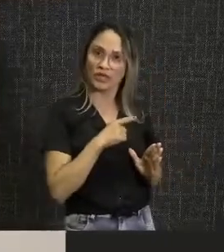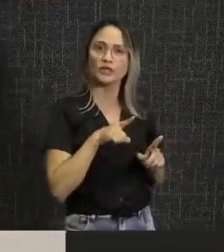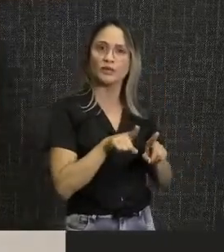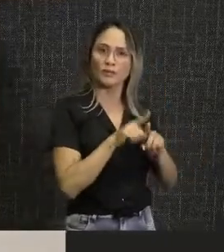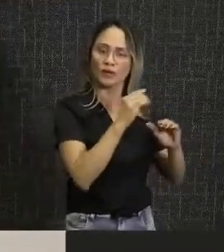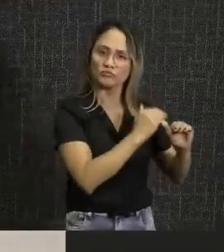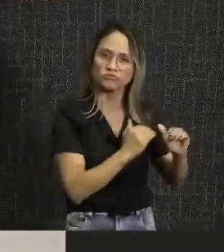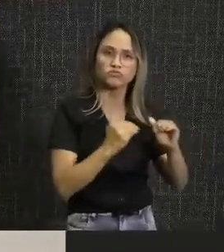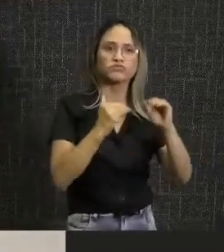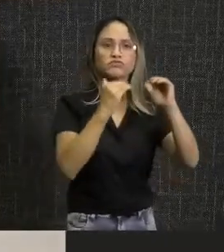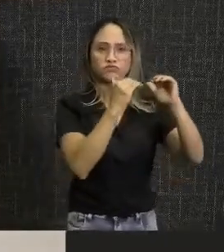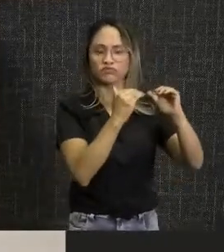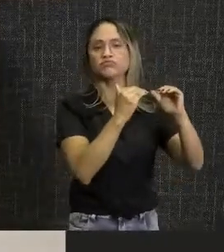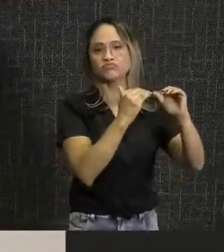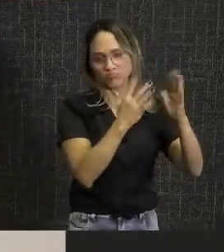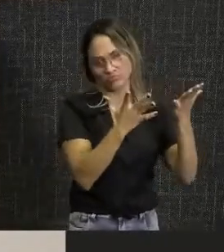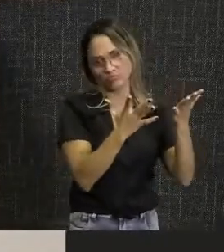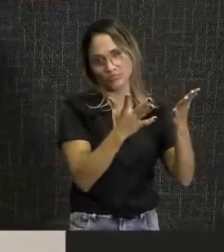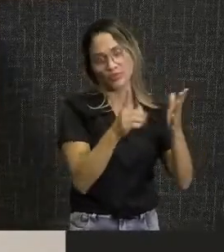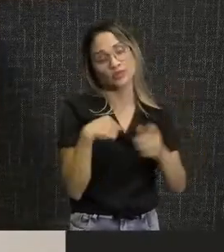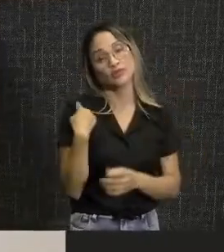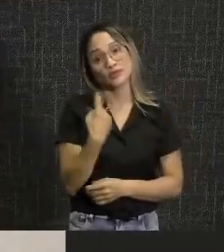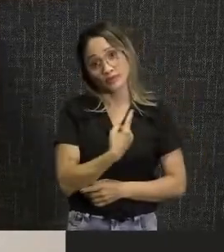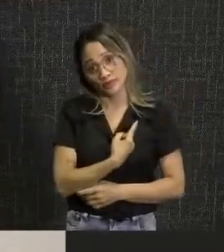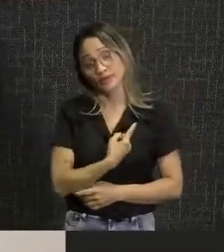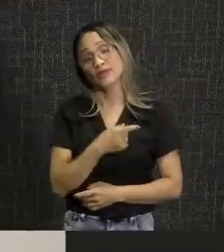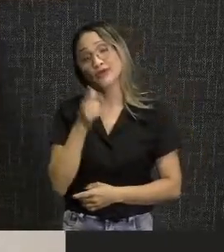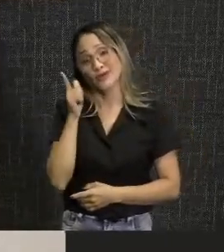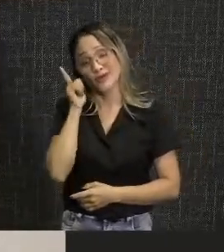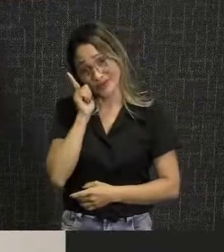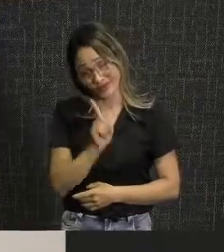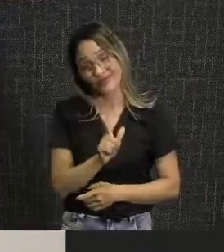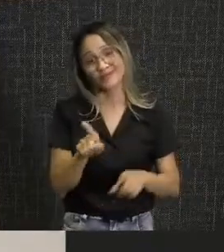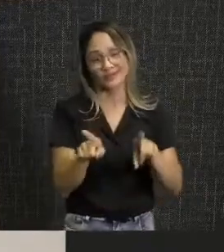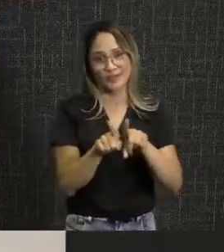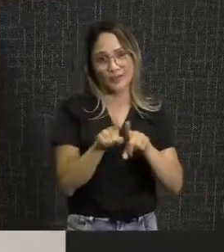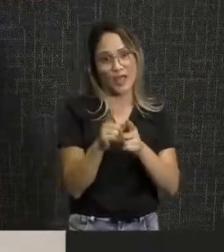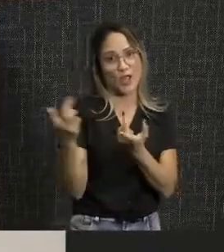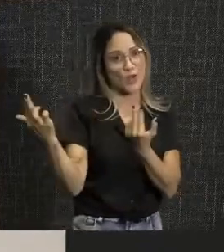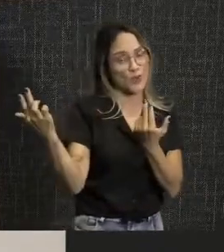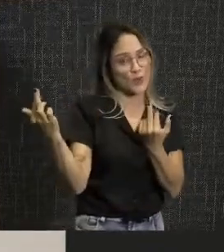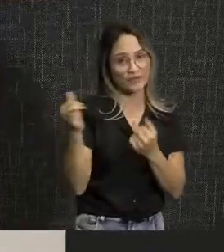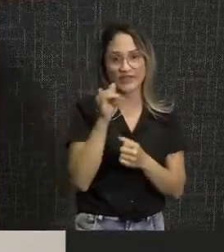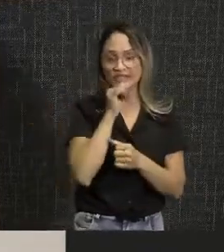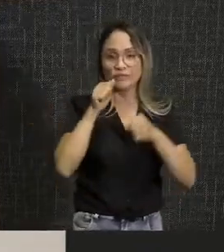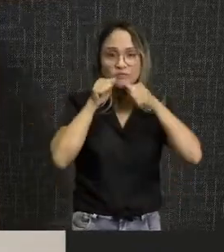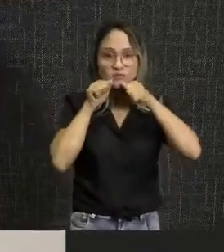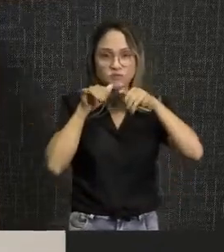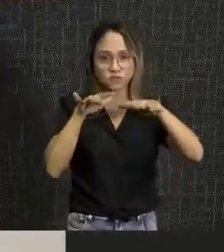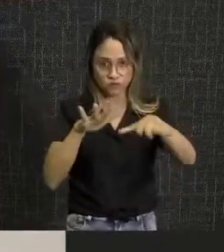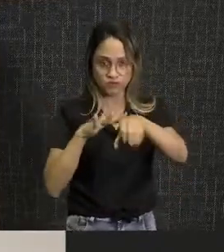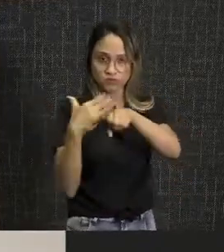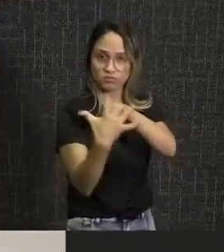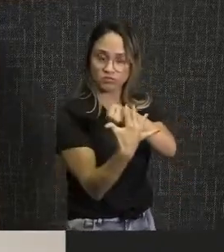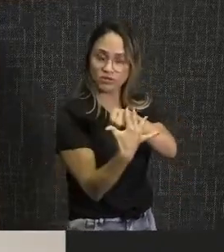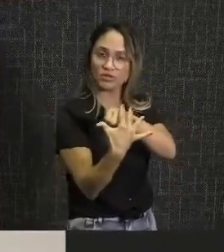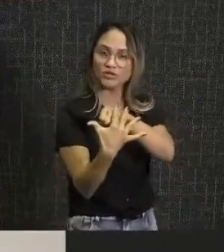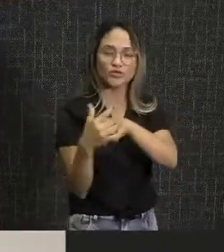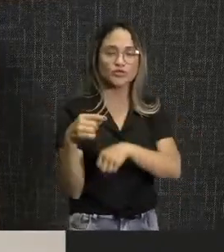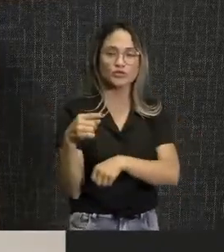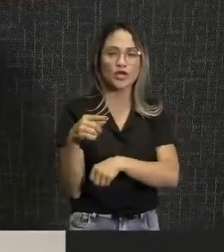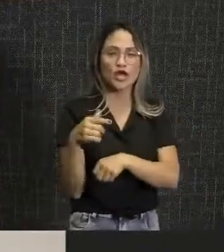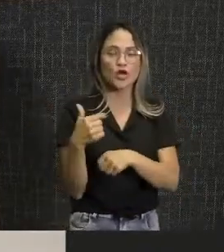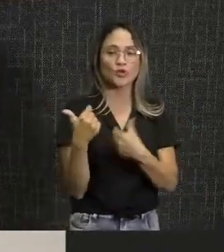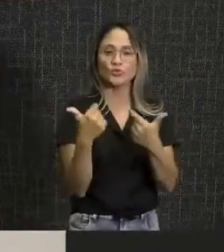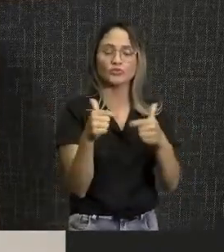gente costuma fazer o trabalho chegar. A gente, por exemplo, na pandemia, a gente não viu pessoas mortas